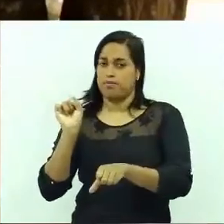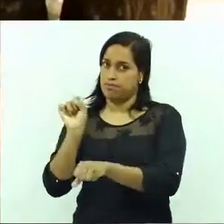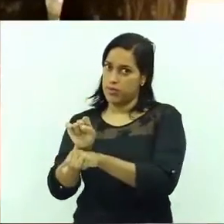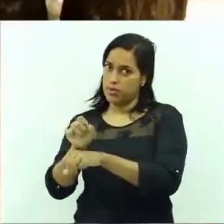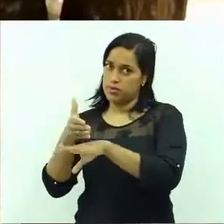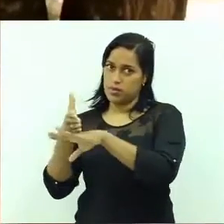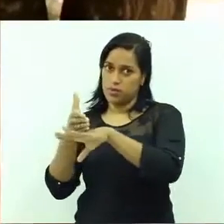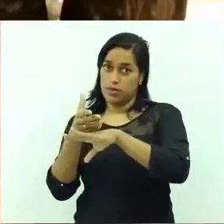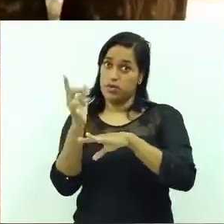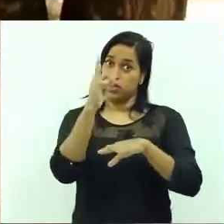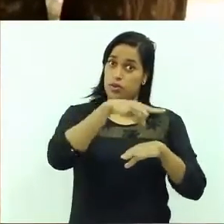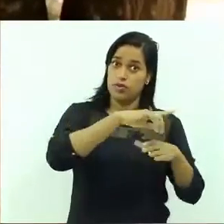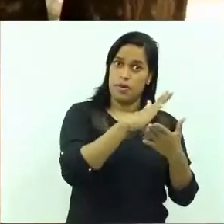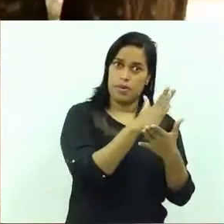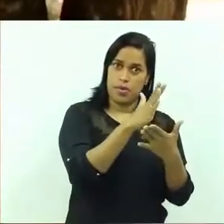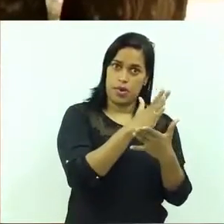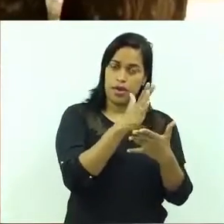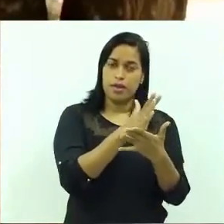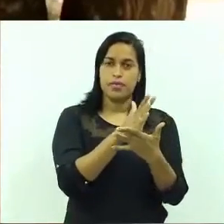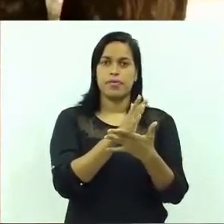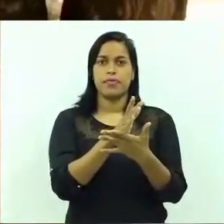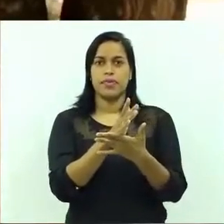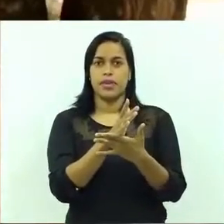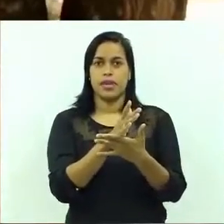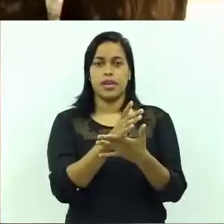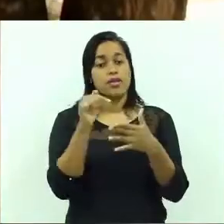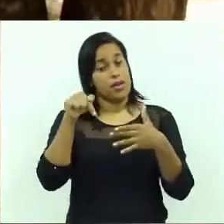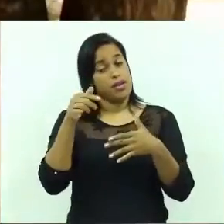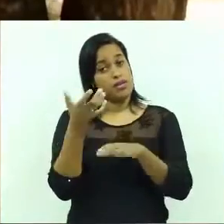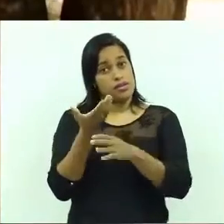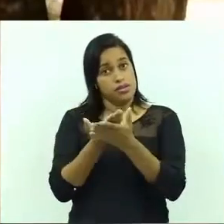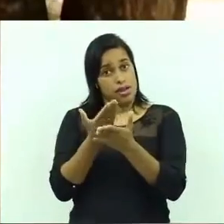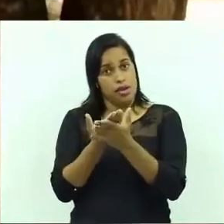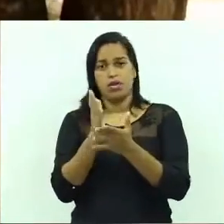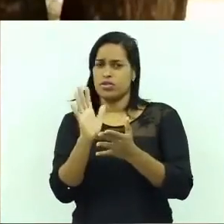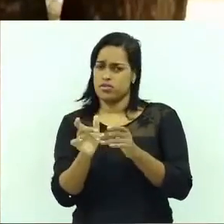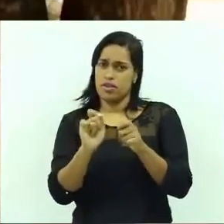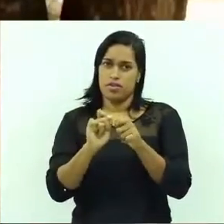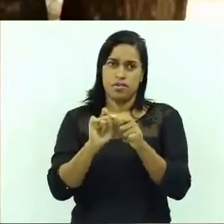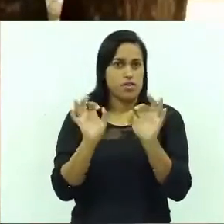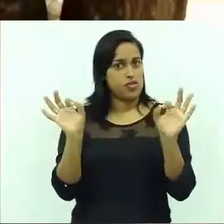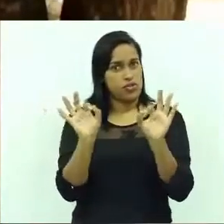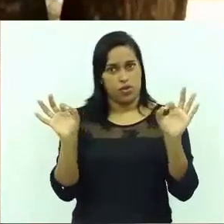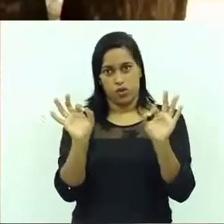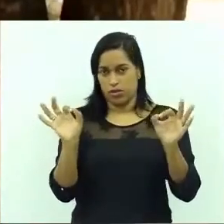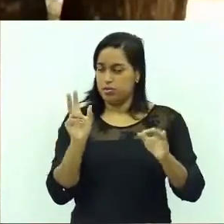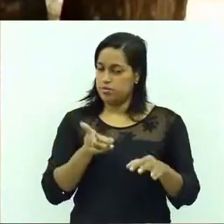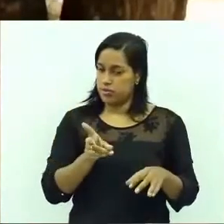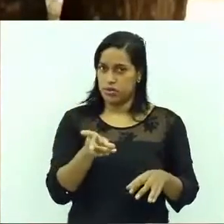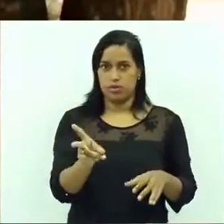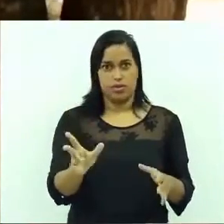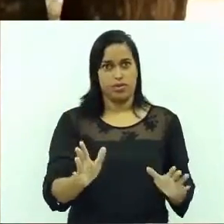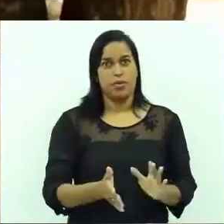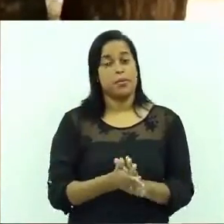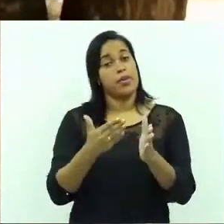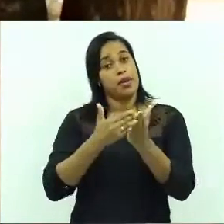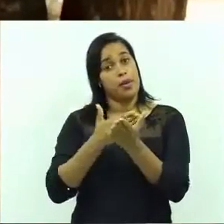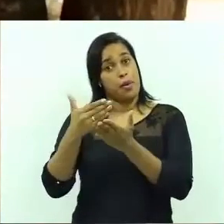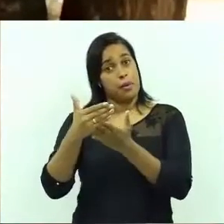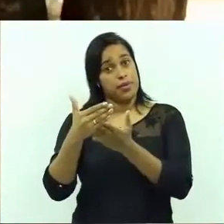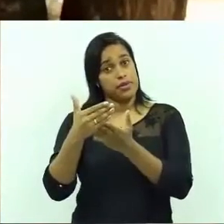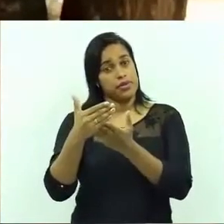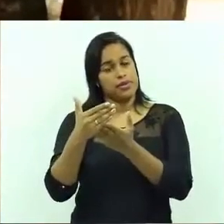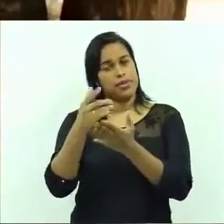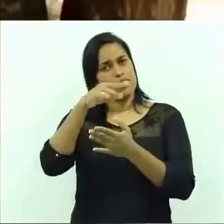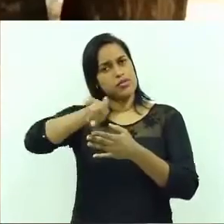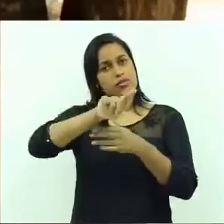no vídeo, vai lá para o caderno e o caderno vai te remeter a essa aula. Se você já fez isso, vamos seguir normalmente. Para começar, eu queria